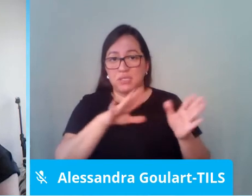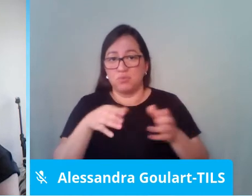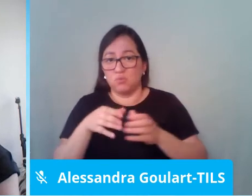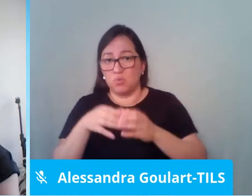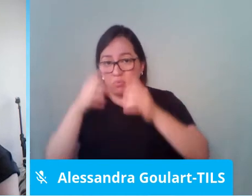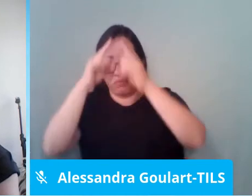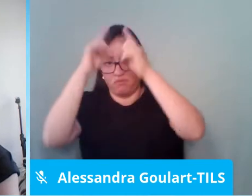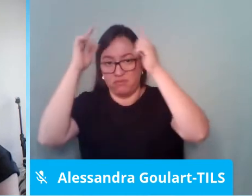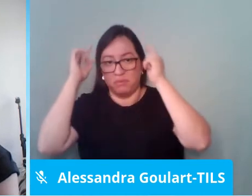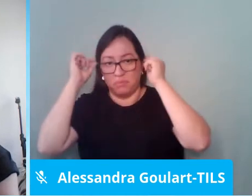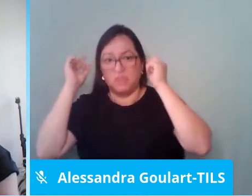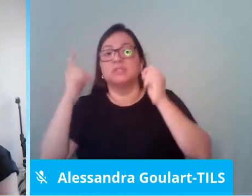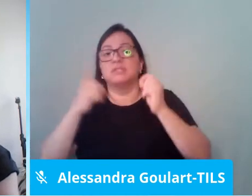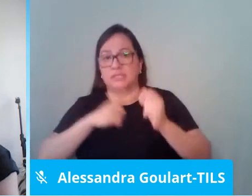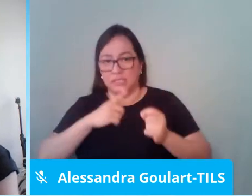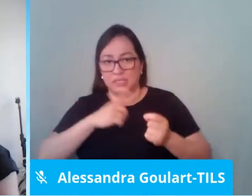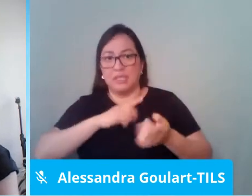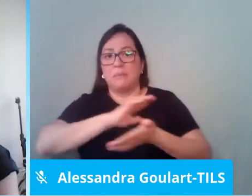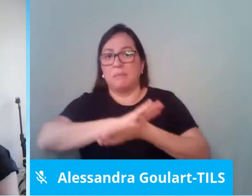em relação